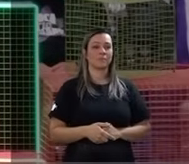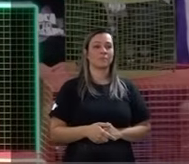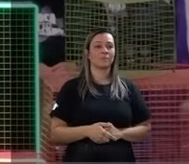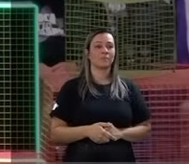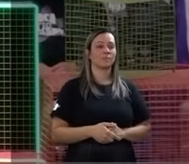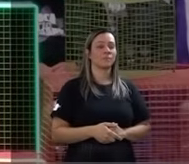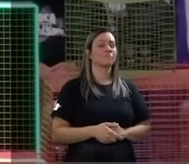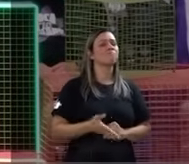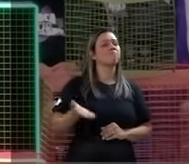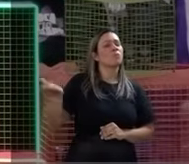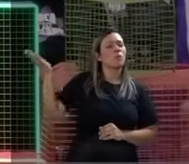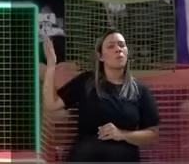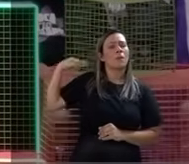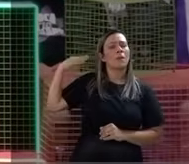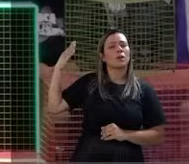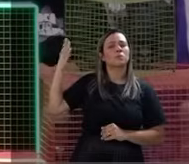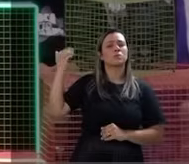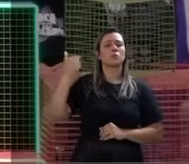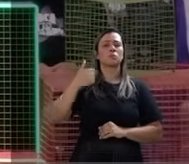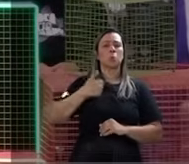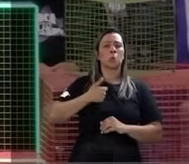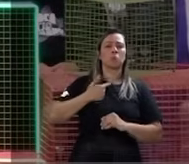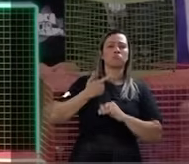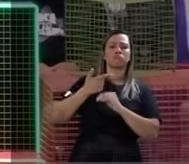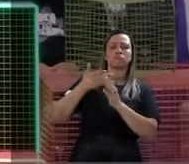alma estava